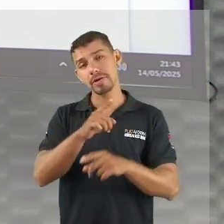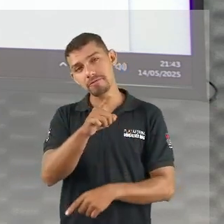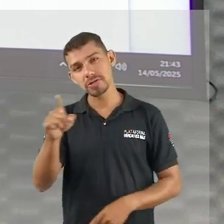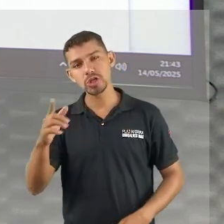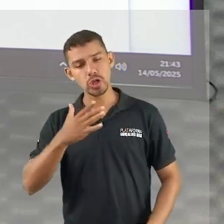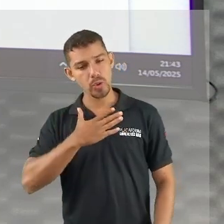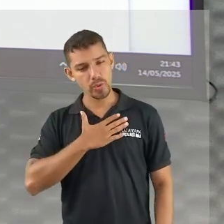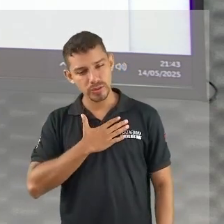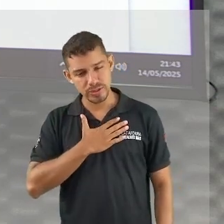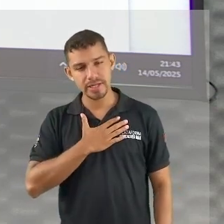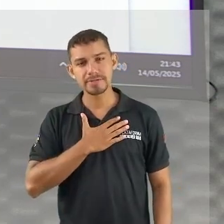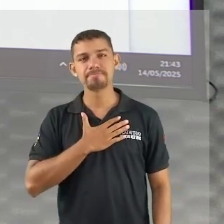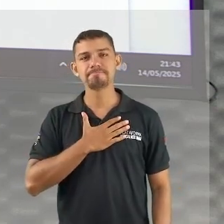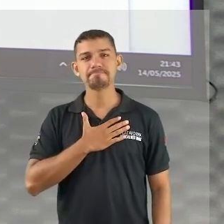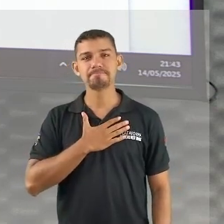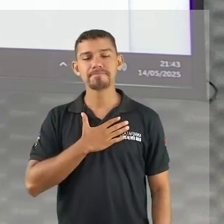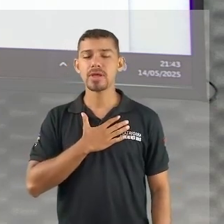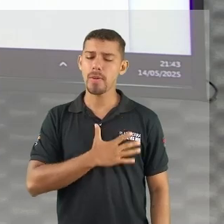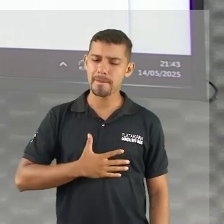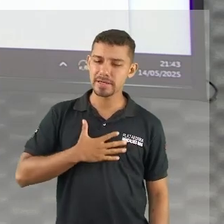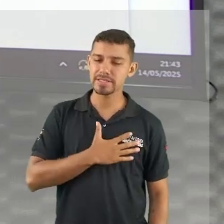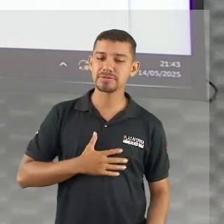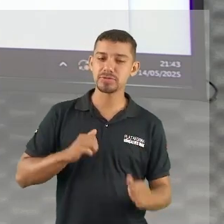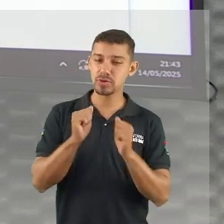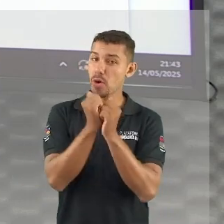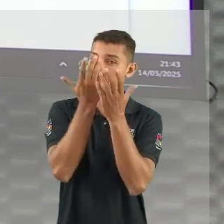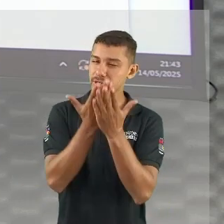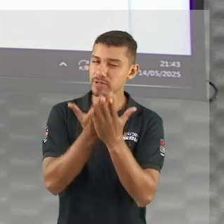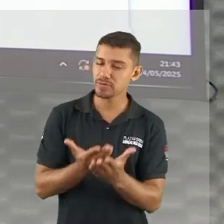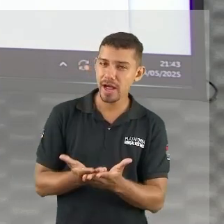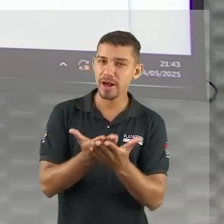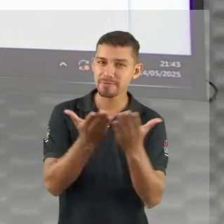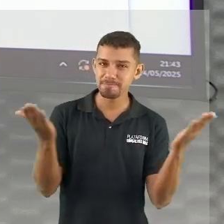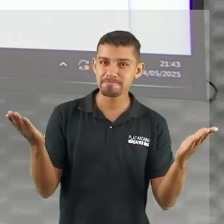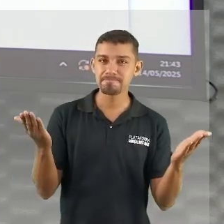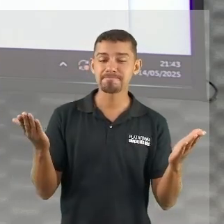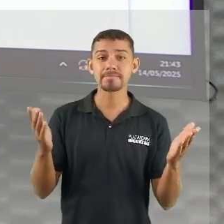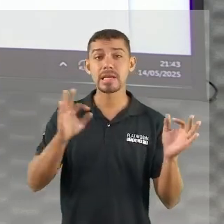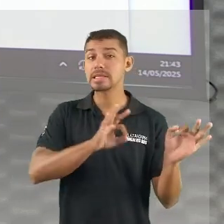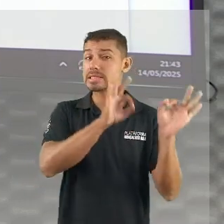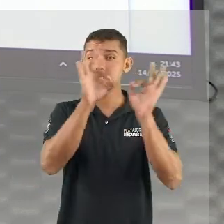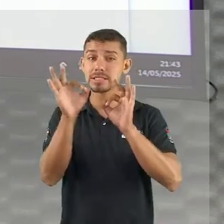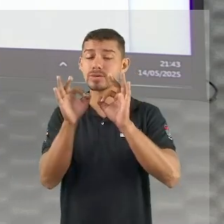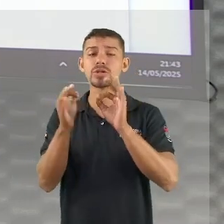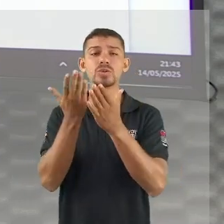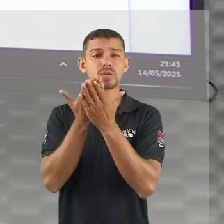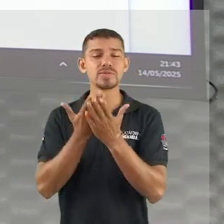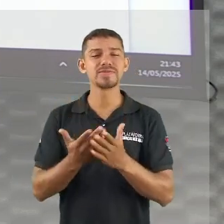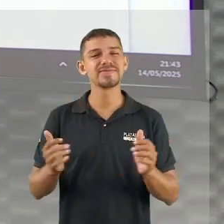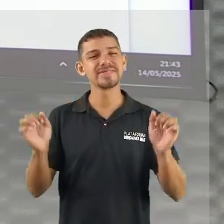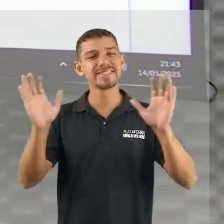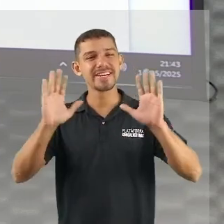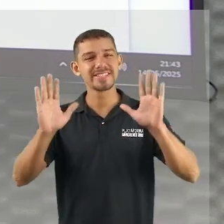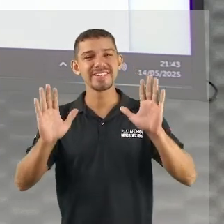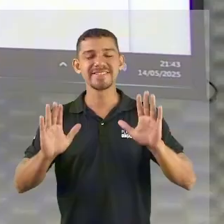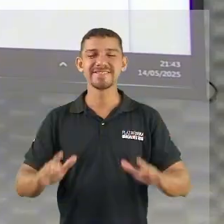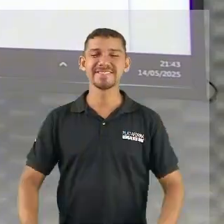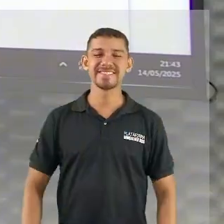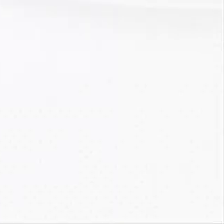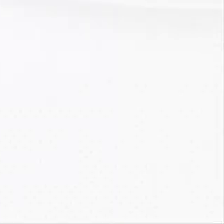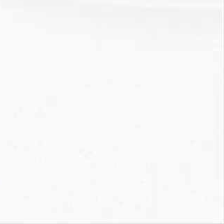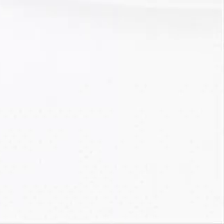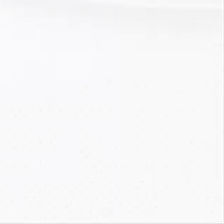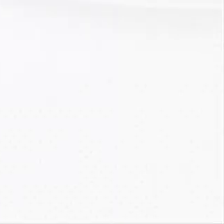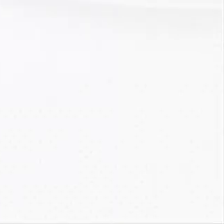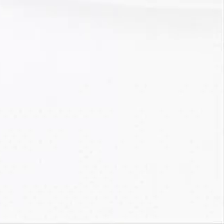tenham gostado. Foi um prazer estar com vocês em mais uma aula. Assistam as outras, tá? Tchau, tchau. Até a próxima.